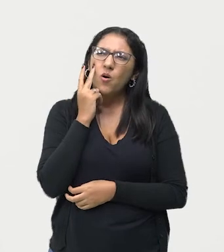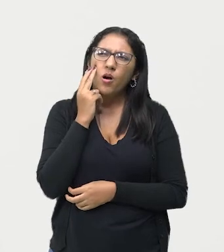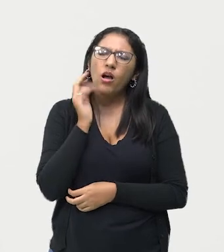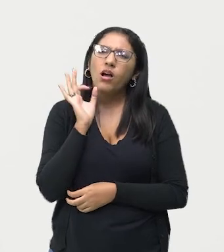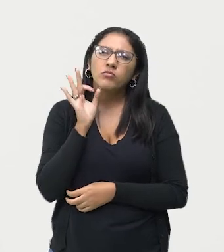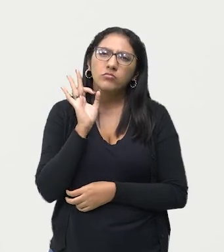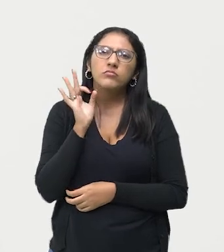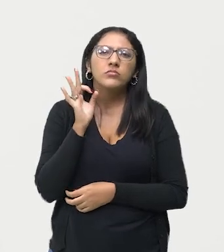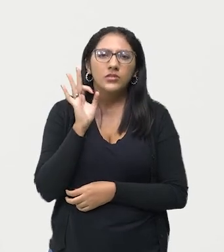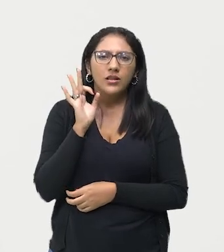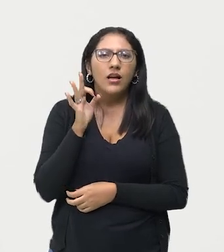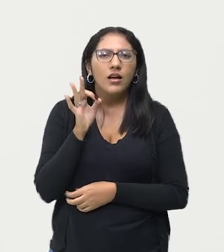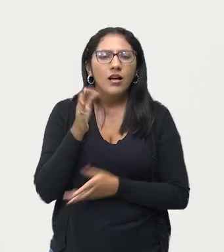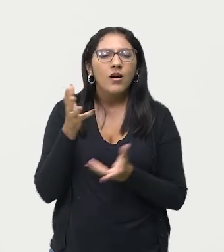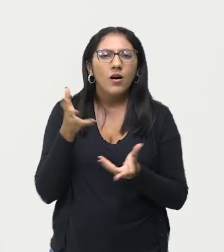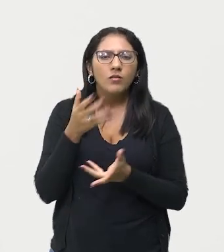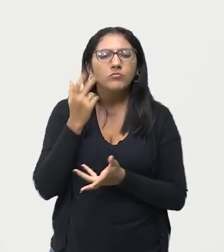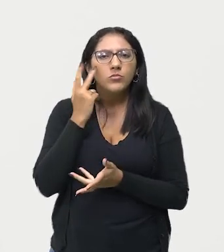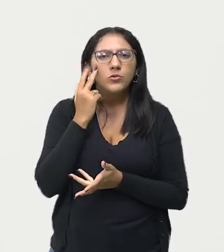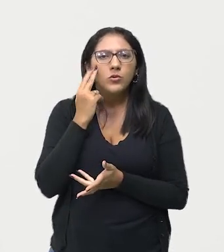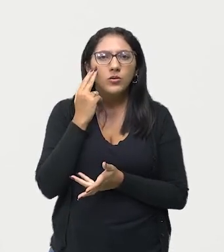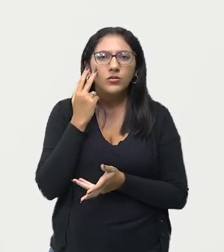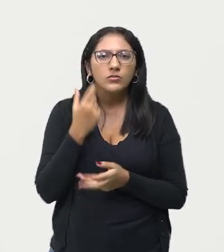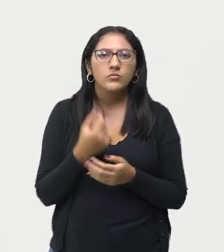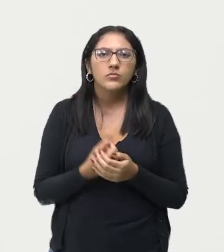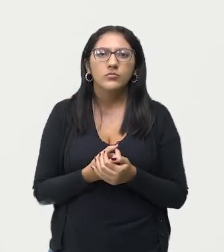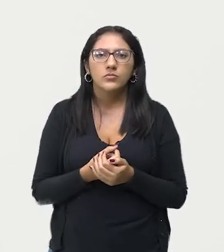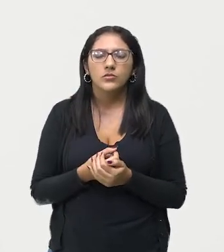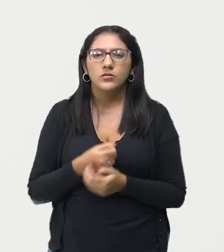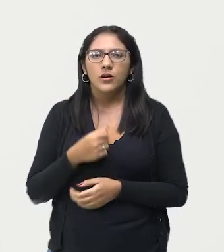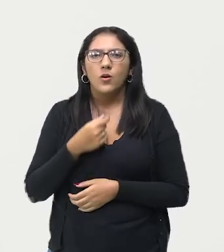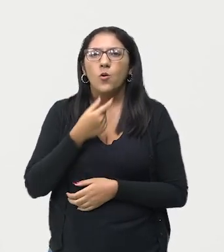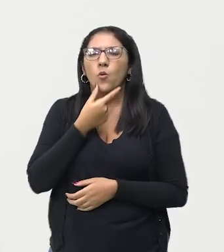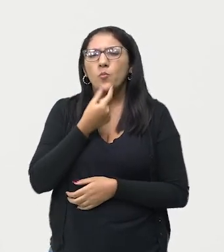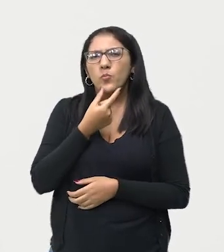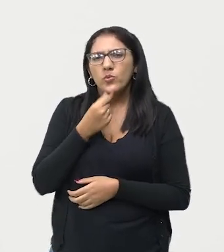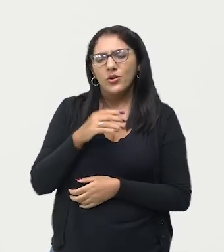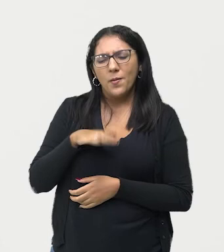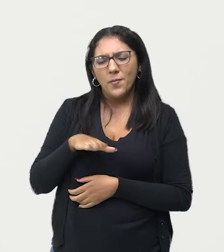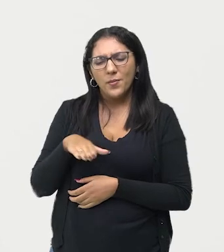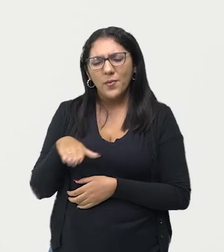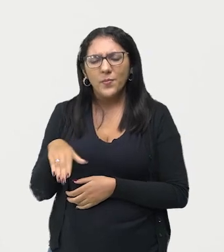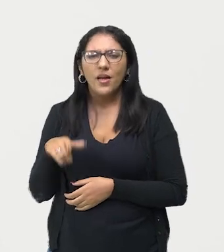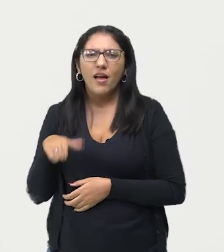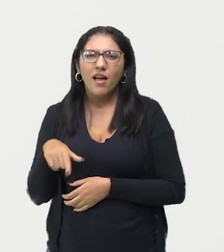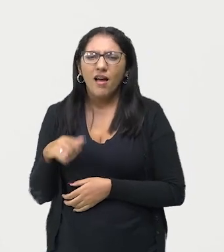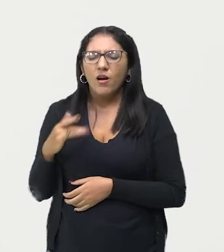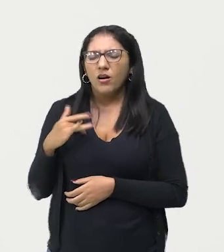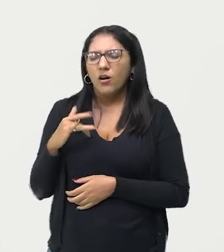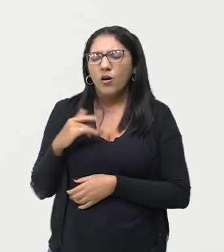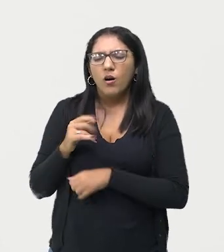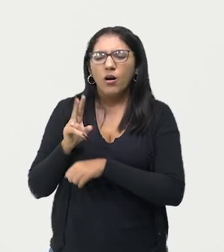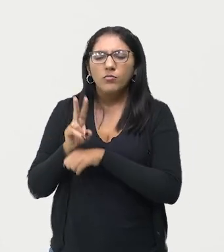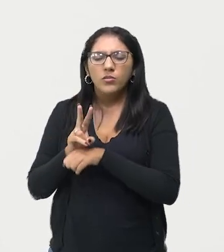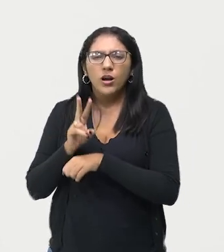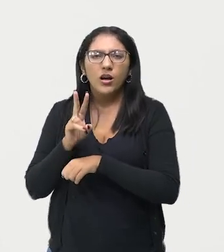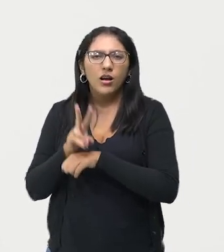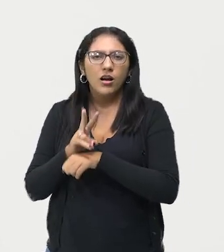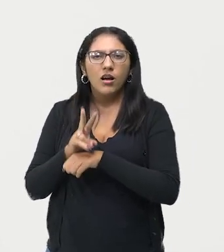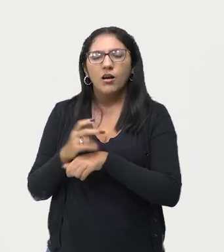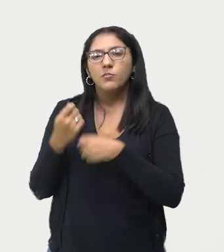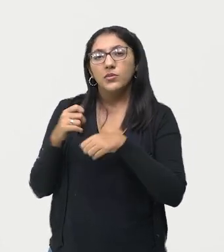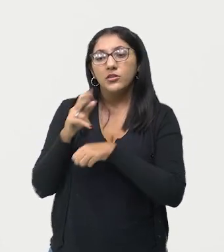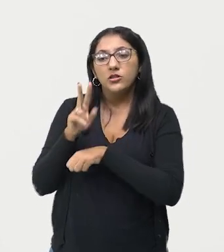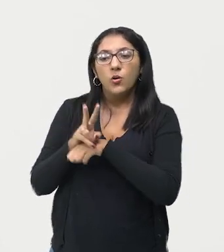está certo, está bacana, né? O menino é menor, é mais frágil, então ele merece seguir montado